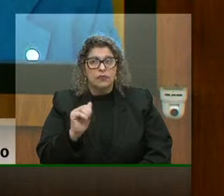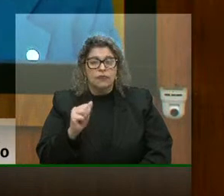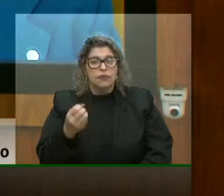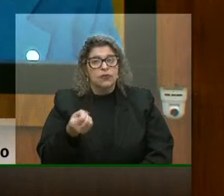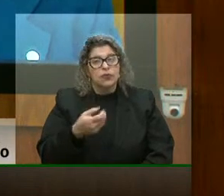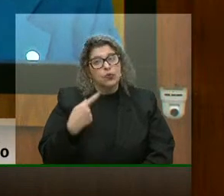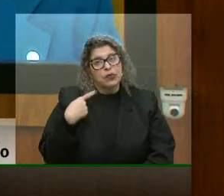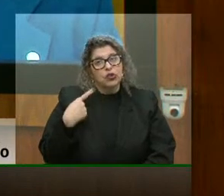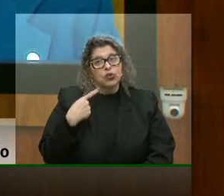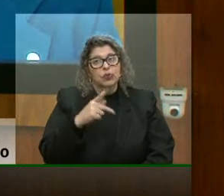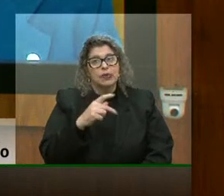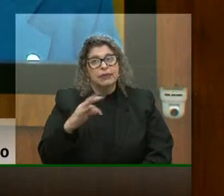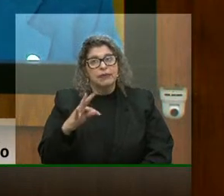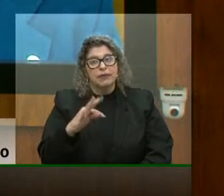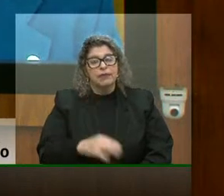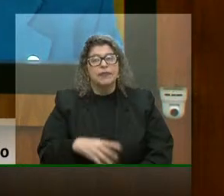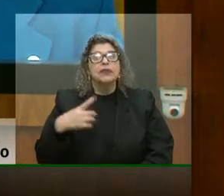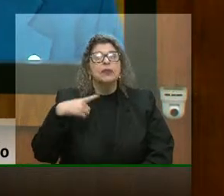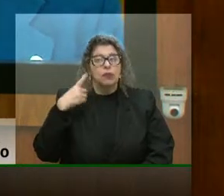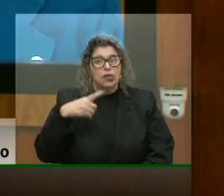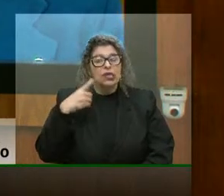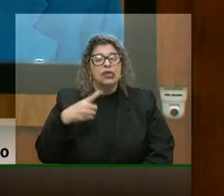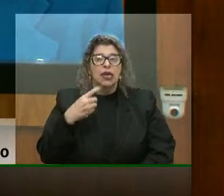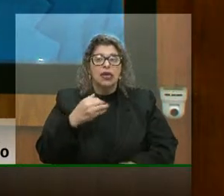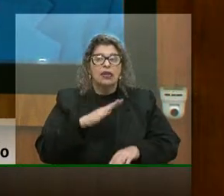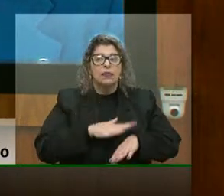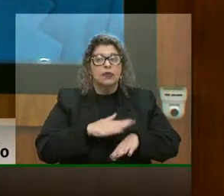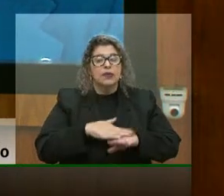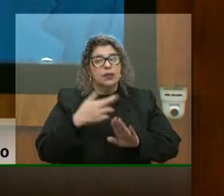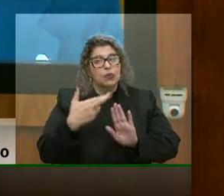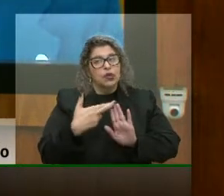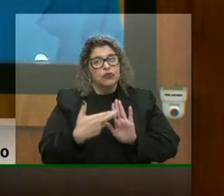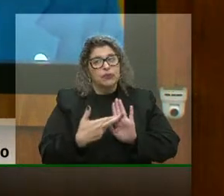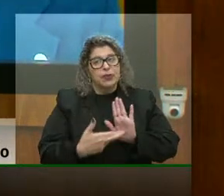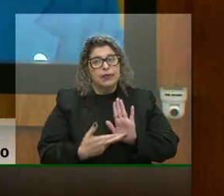bancada do Partido dos Trabalhadores. Vossa Excelência está com a palavra pelo tempo regimental.